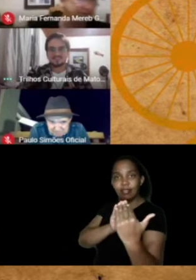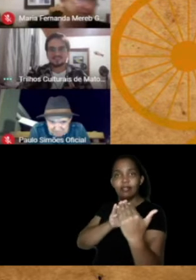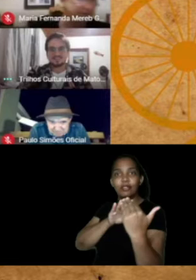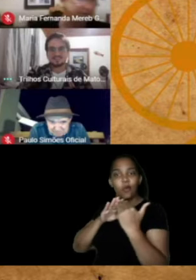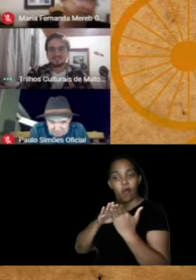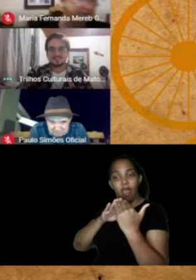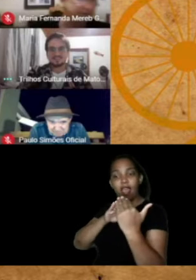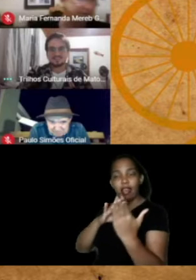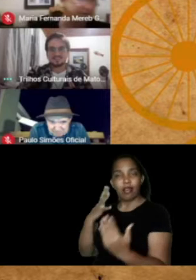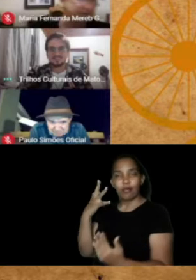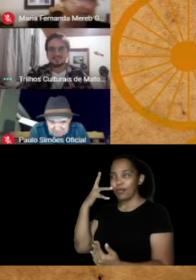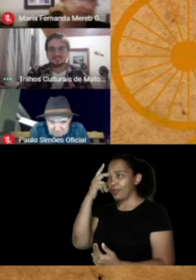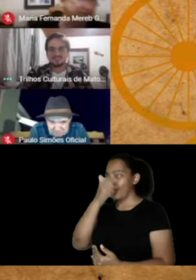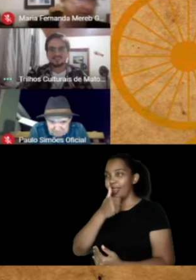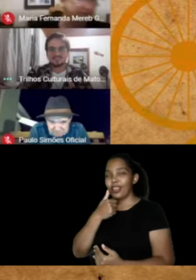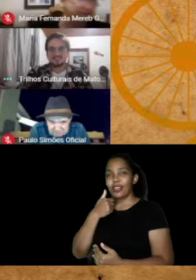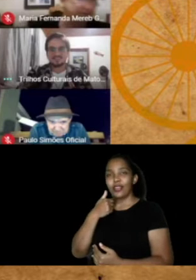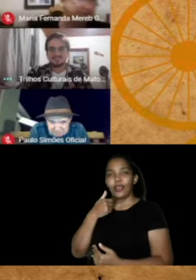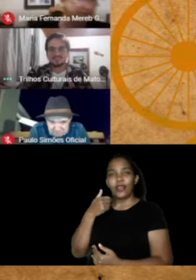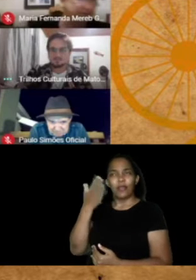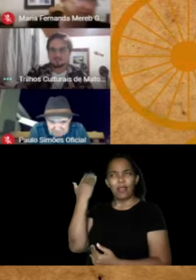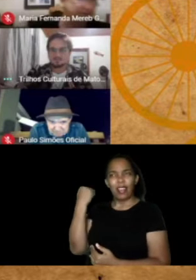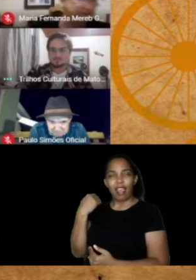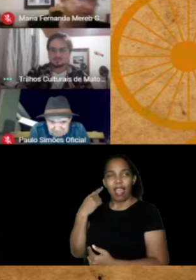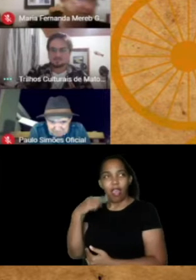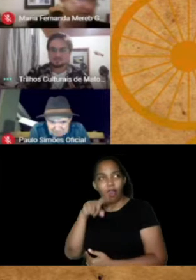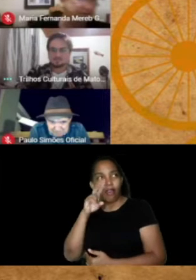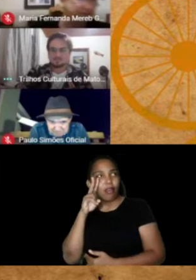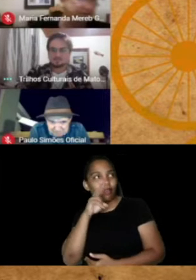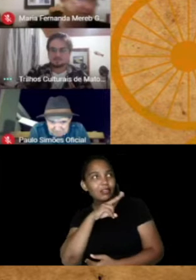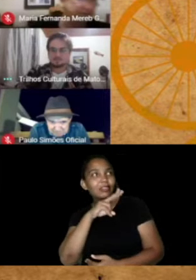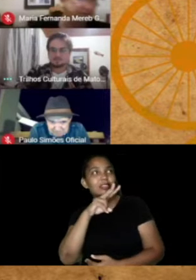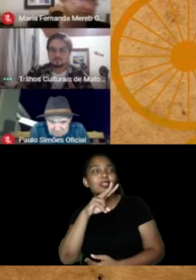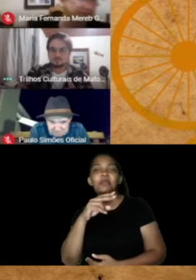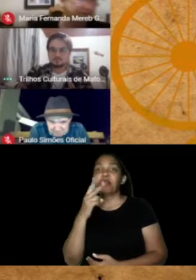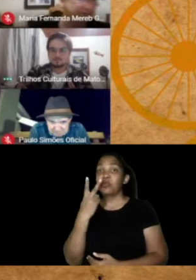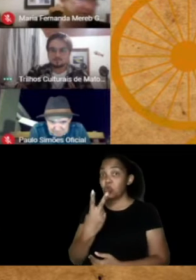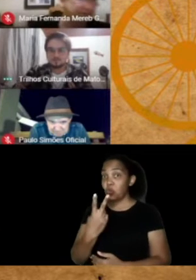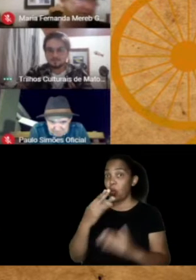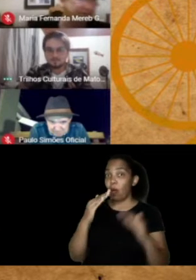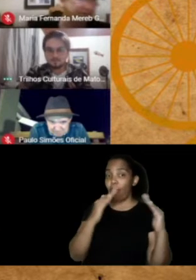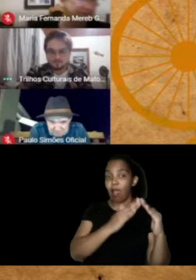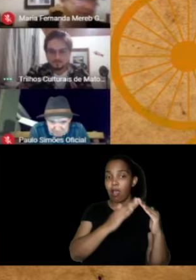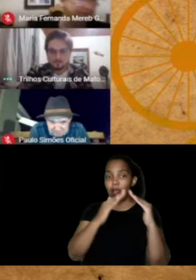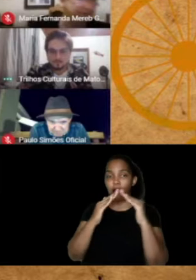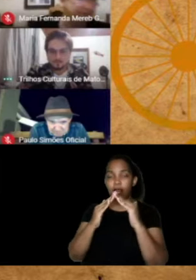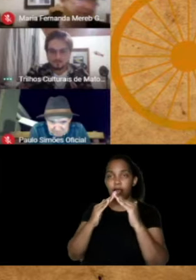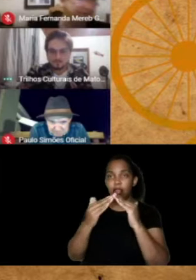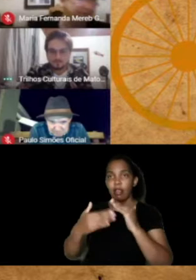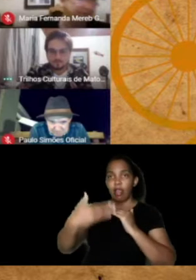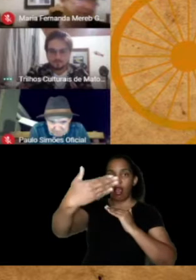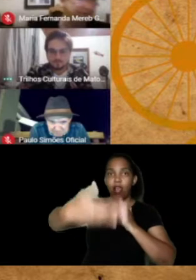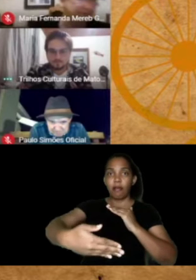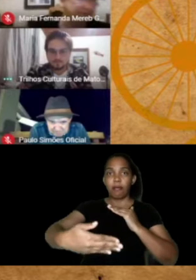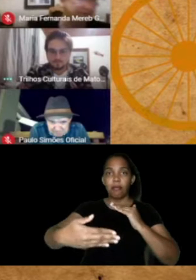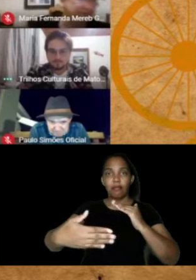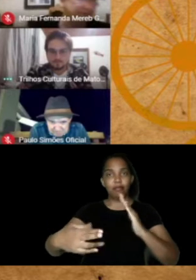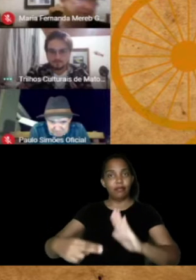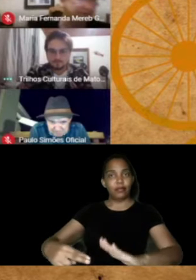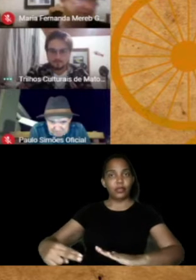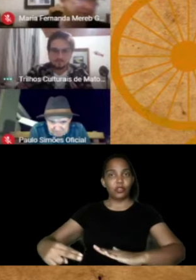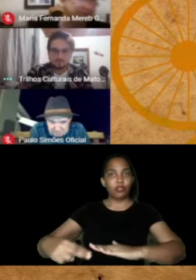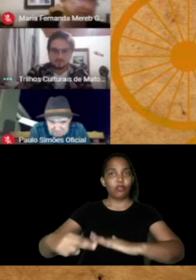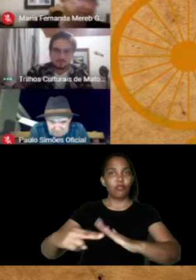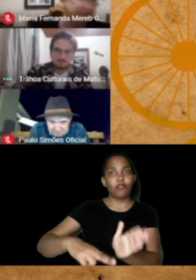esses dias aí, vi a casa estão lá. Então são duas casas, bem uma na frente, uma do lado da outra, de frente para a estação, né? Eu nasci numa casa,